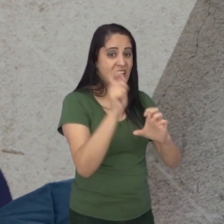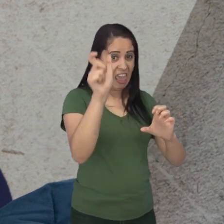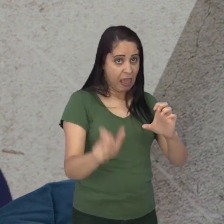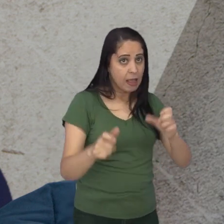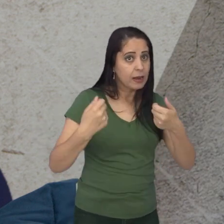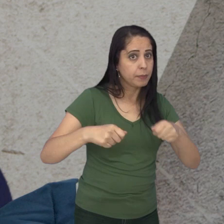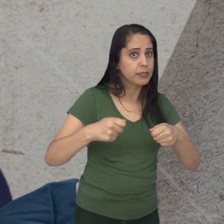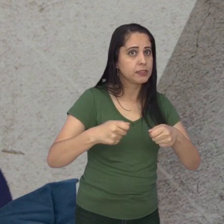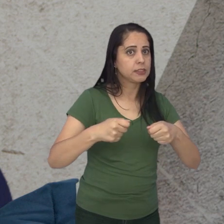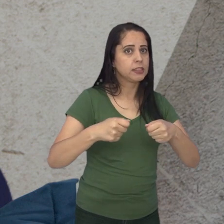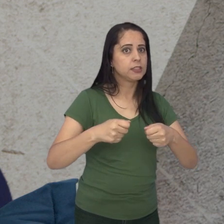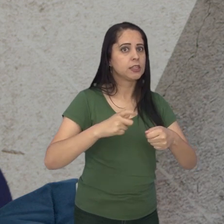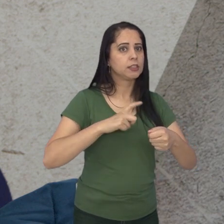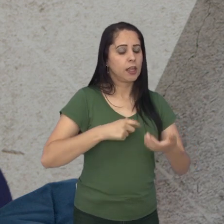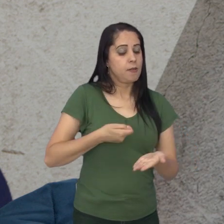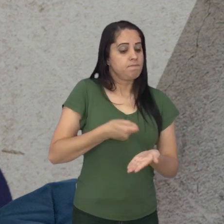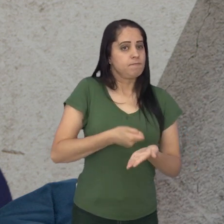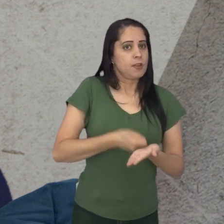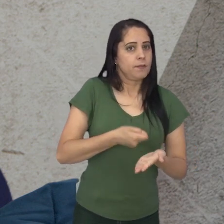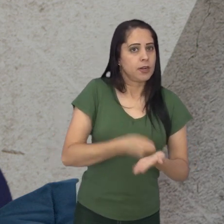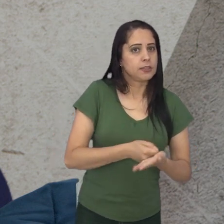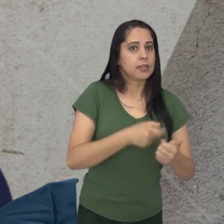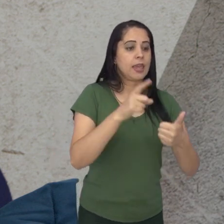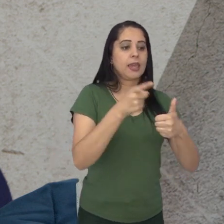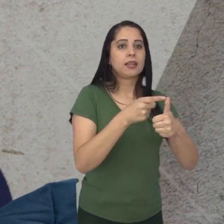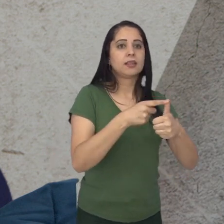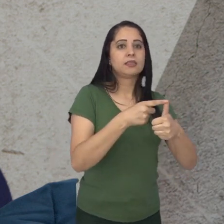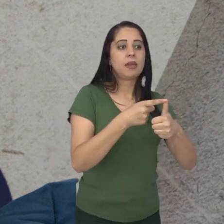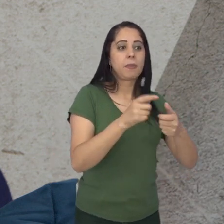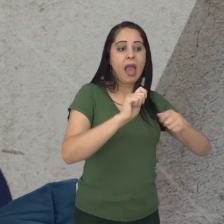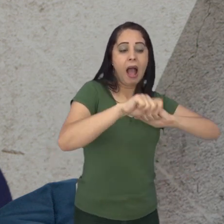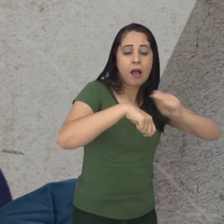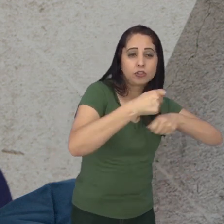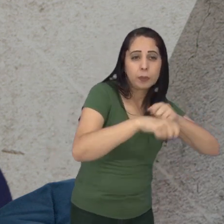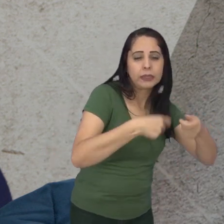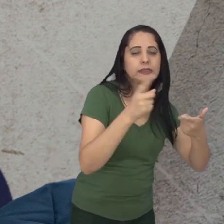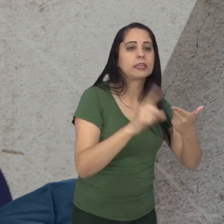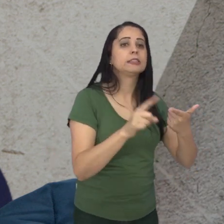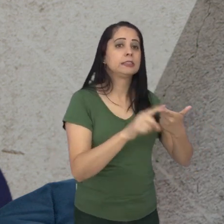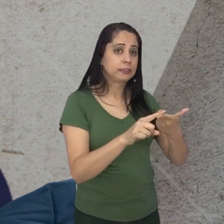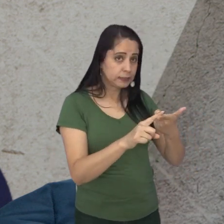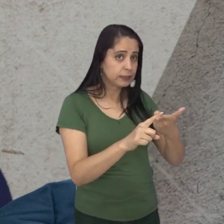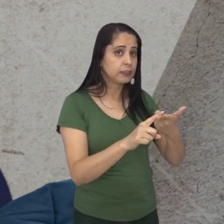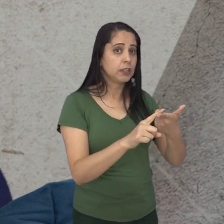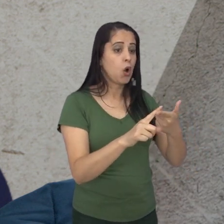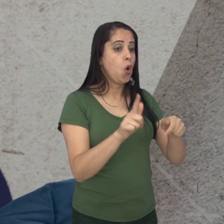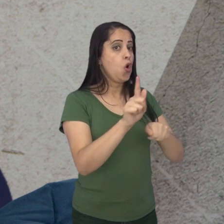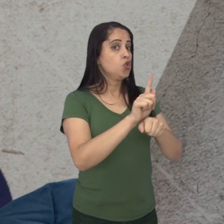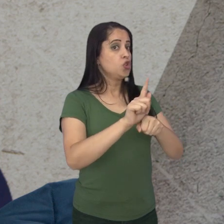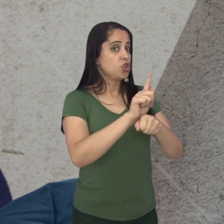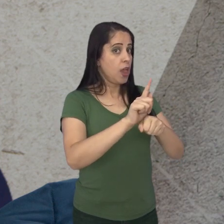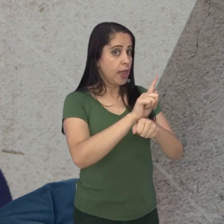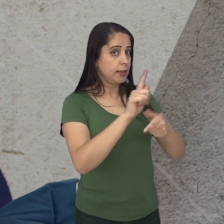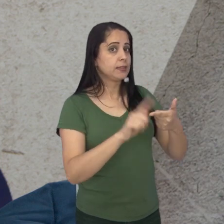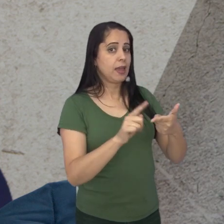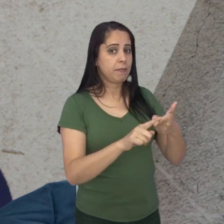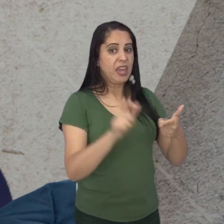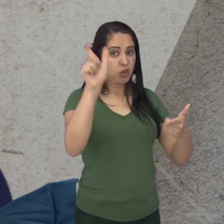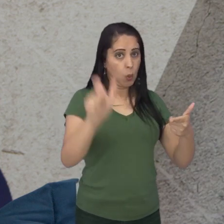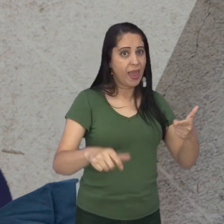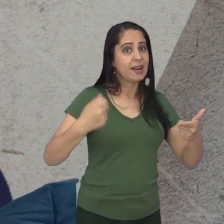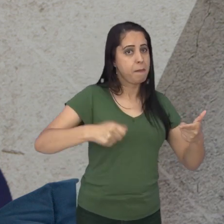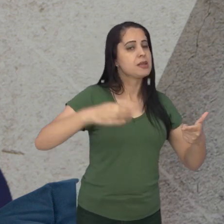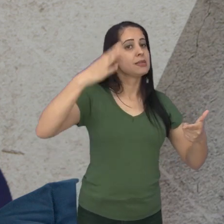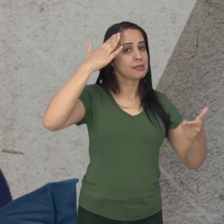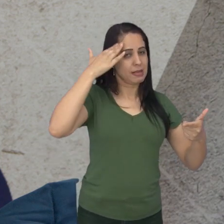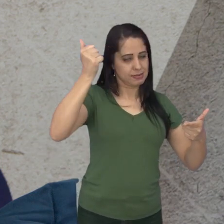muito disciplinado nas questões de gerenciamento, nas questões administrativas da empresa, que tem que